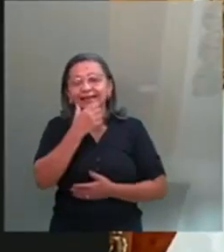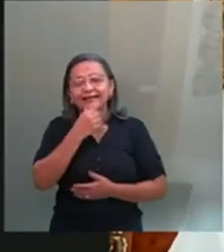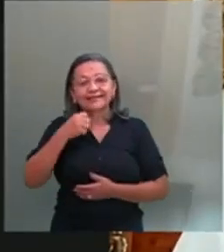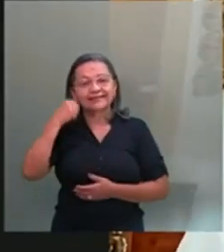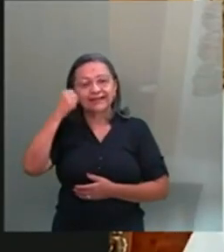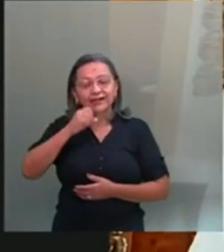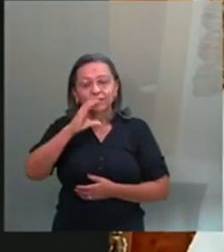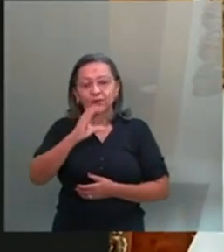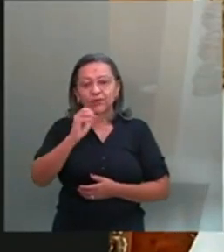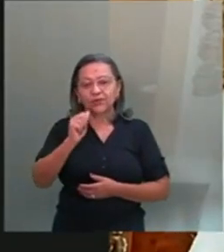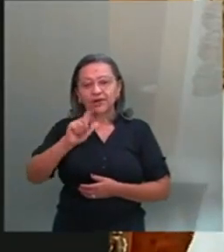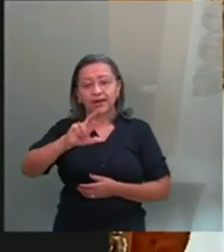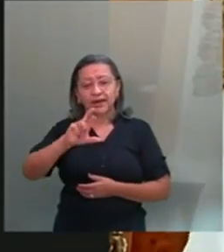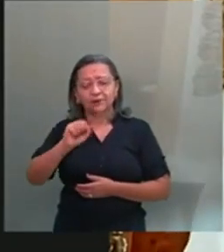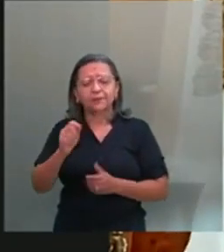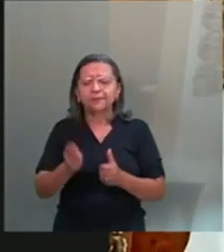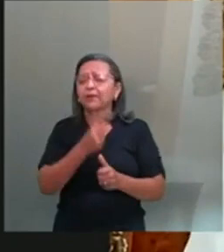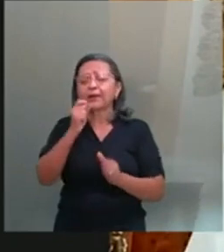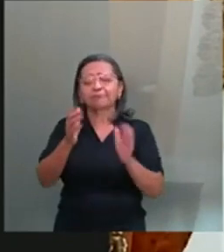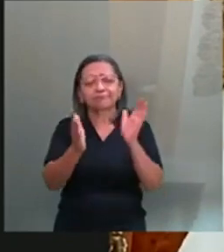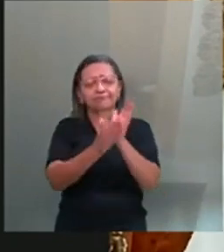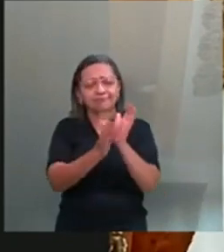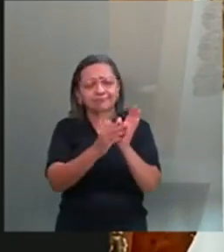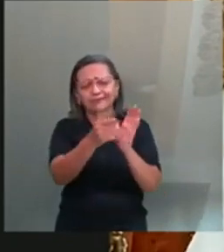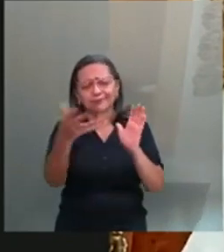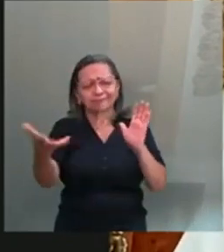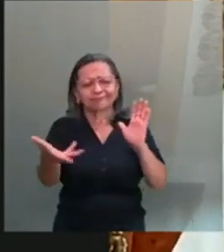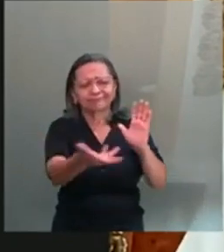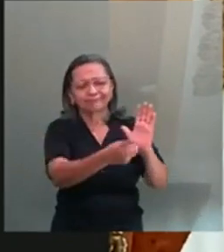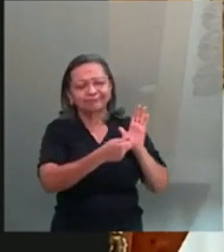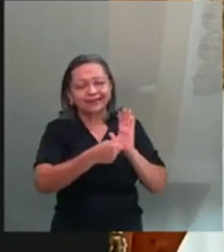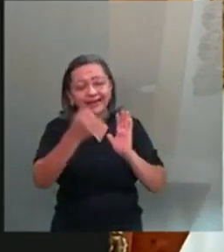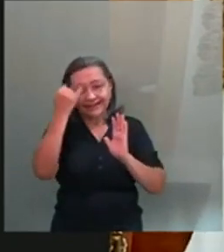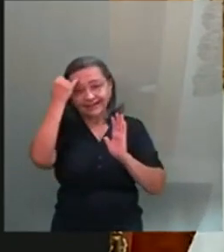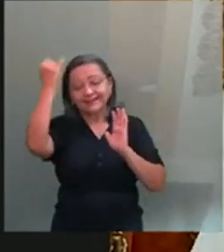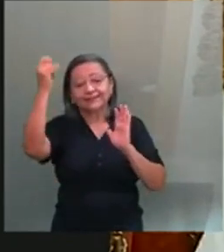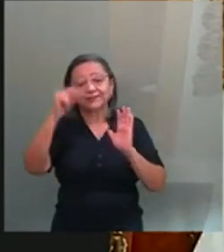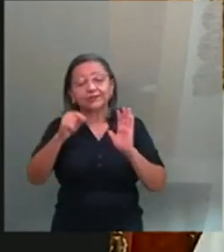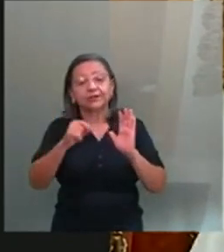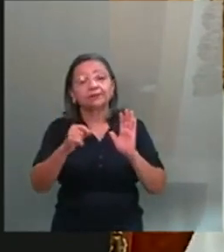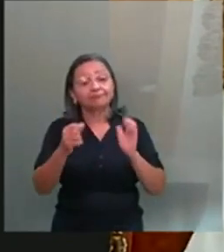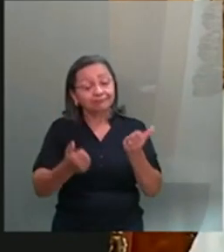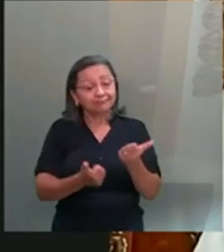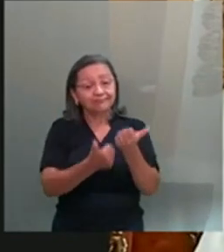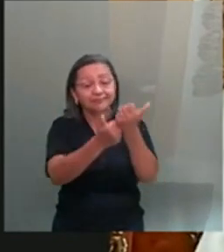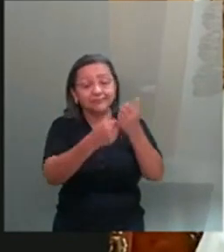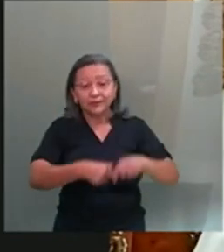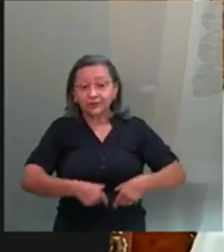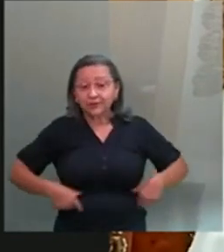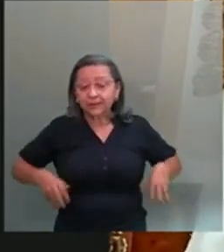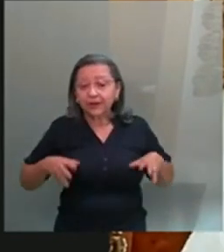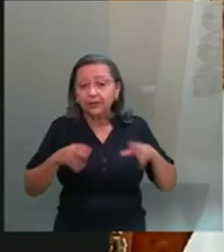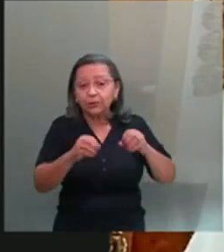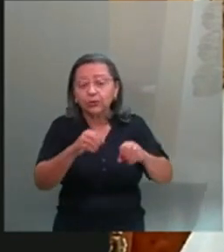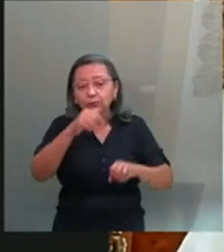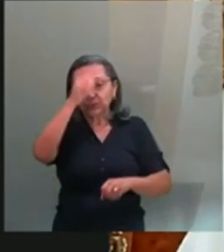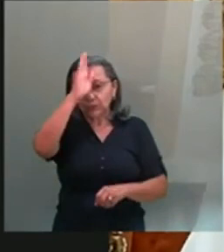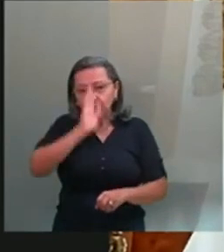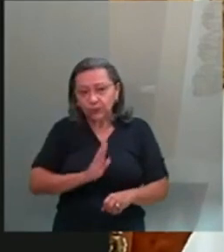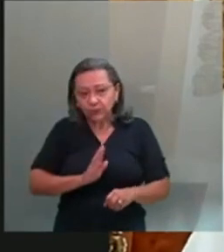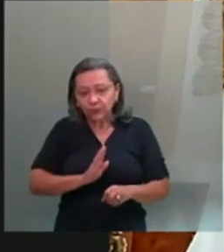Primeiro, parabenizá-lo pela brilhante iniciativa de patrocinar para todos os